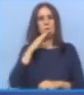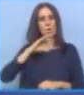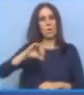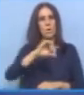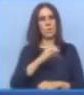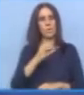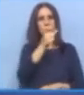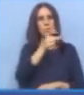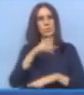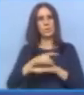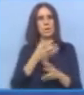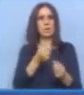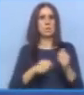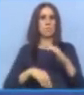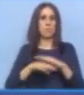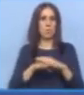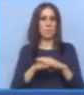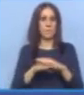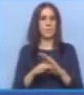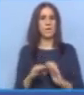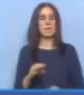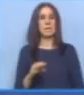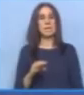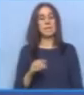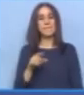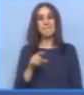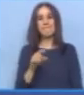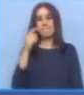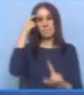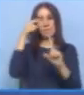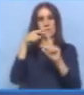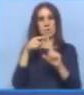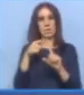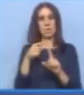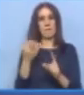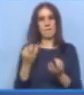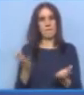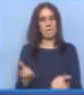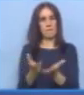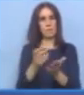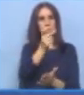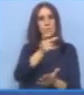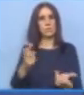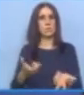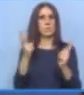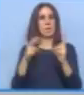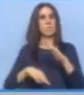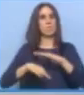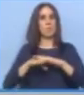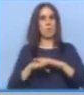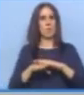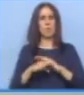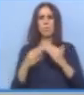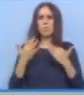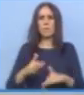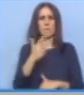óleo muitos doentes e curaram-nos. Esta é a finalidade da missão. Libertar as pessoas, curá-las de todo o